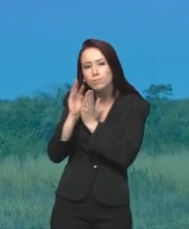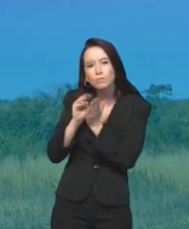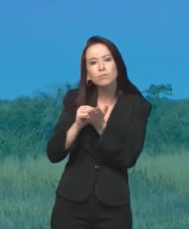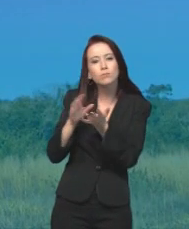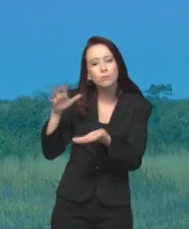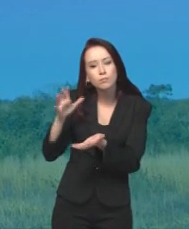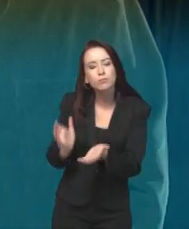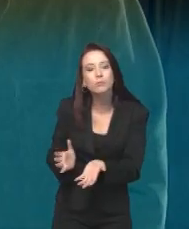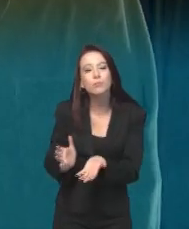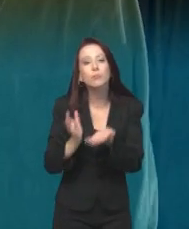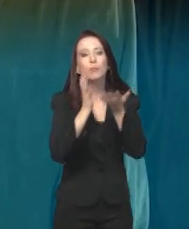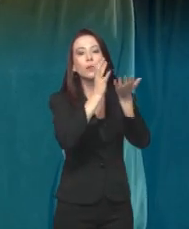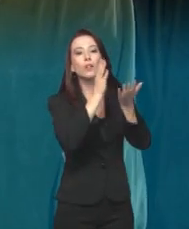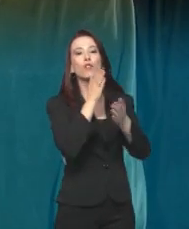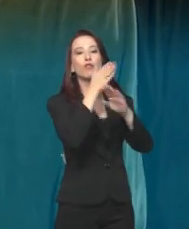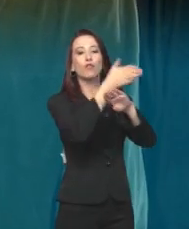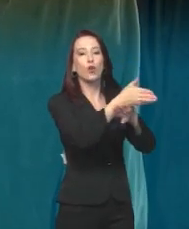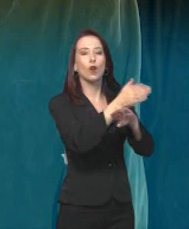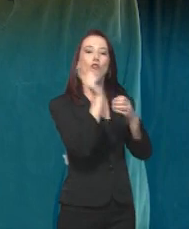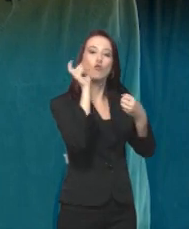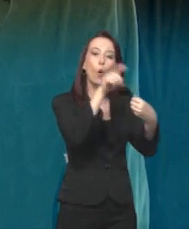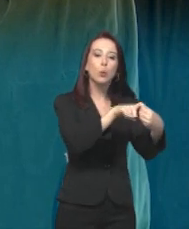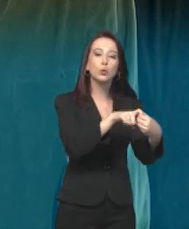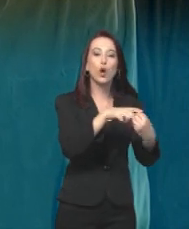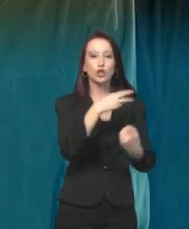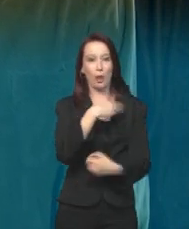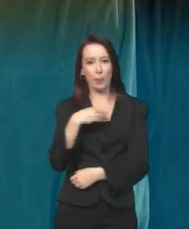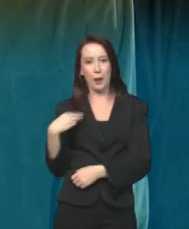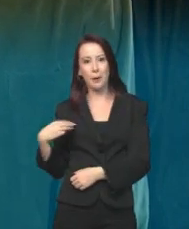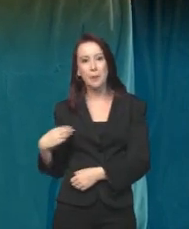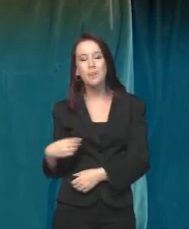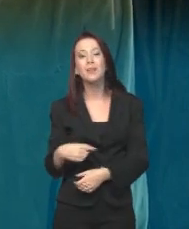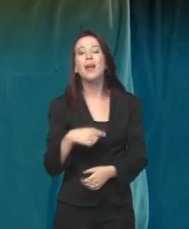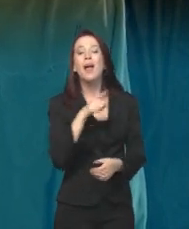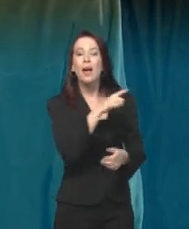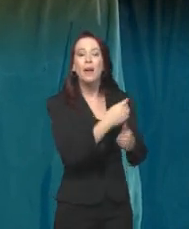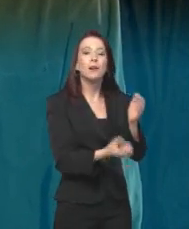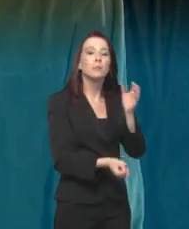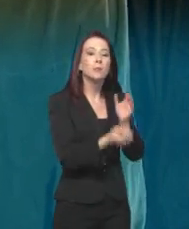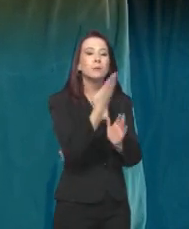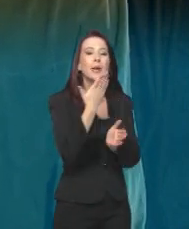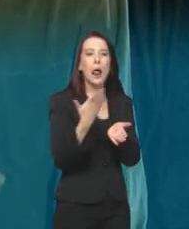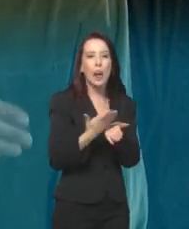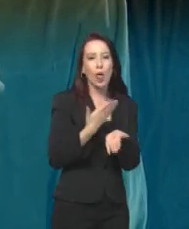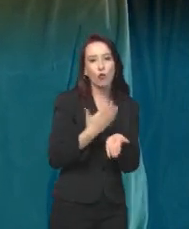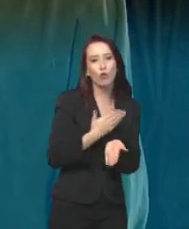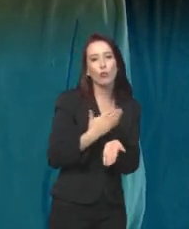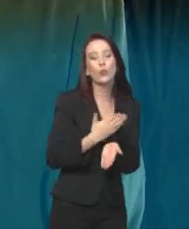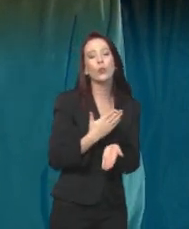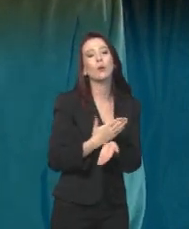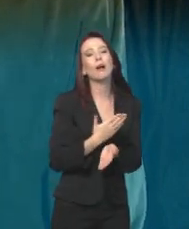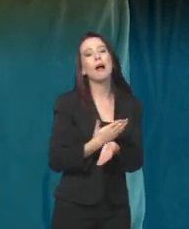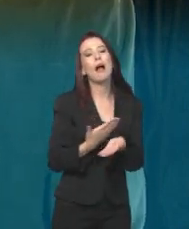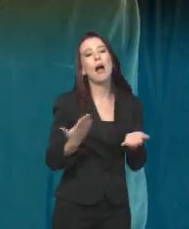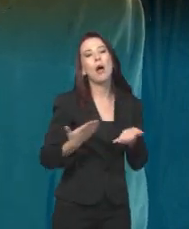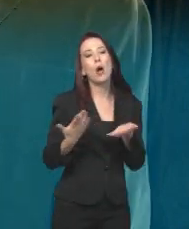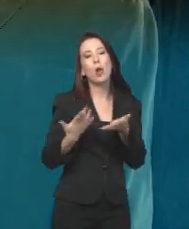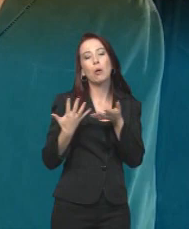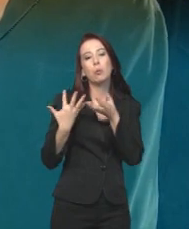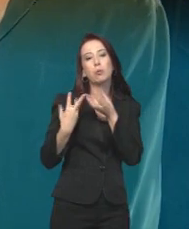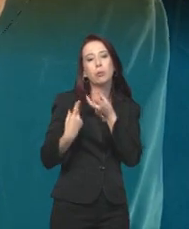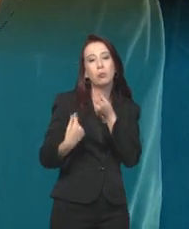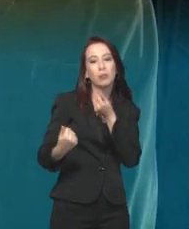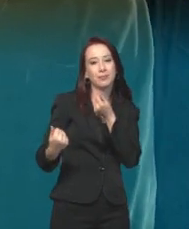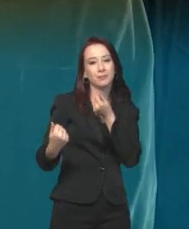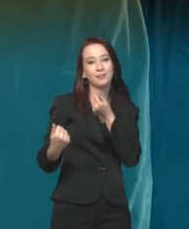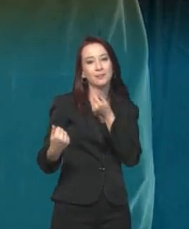a Dinamarca e publicou um livro com uma ciência que ninguém conhece, hoje não está na moda, uma